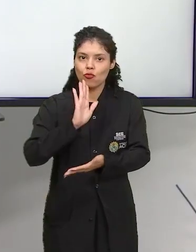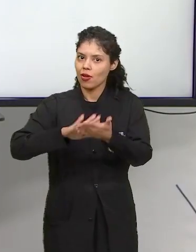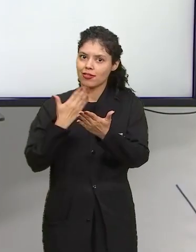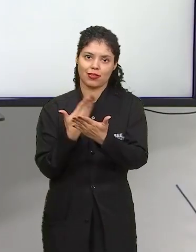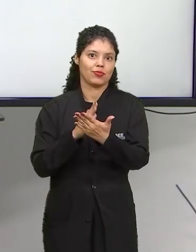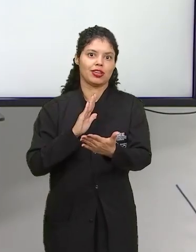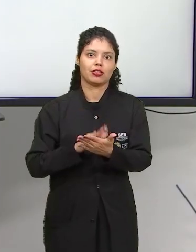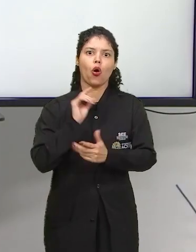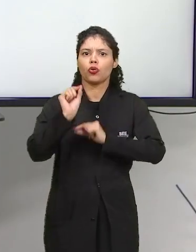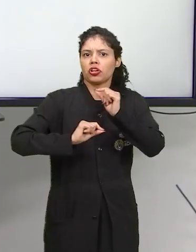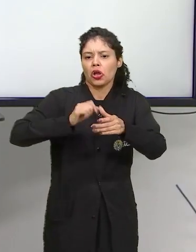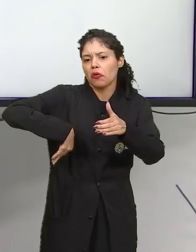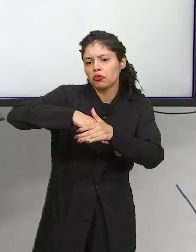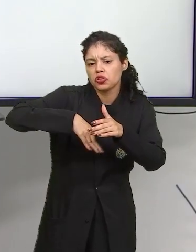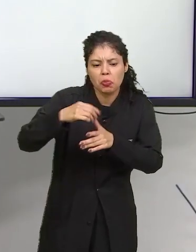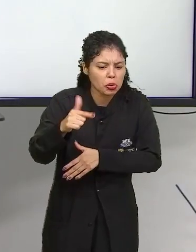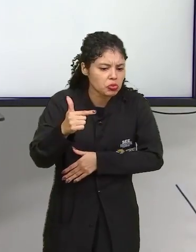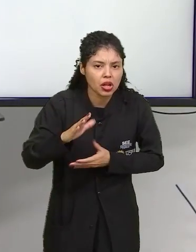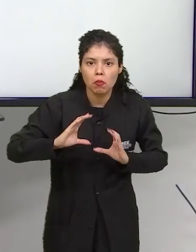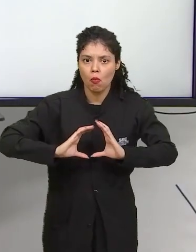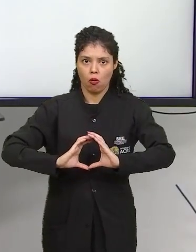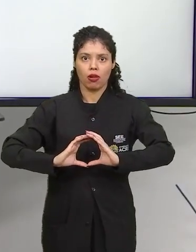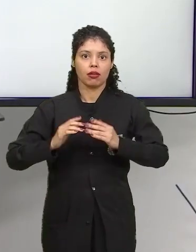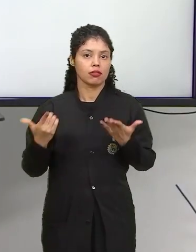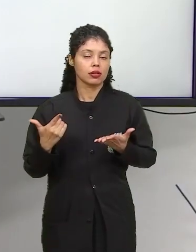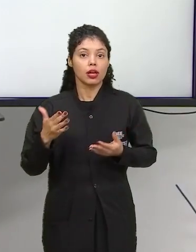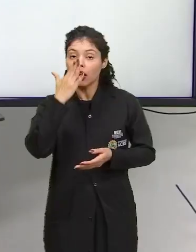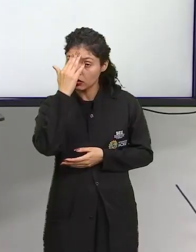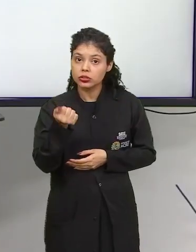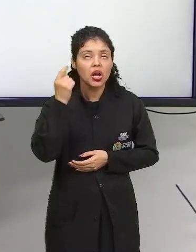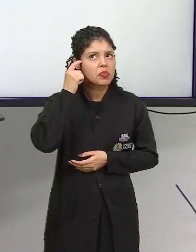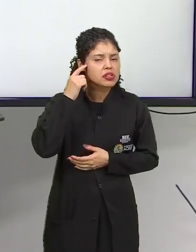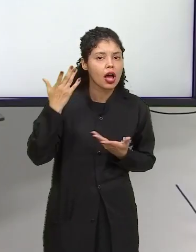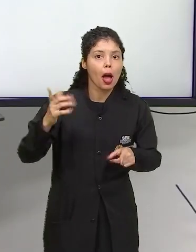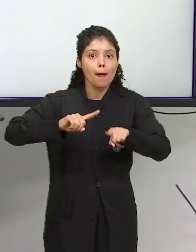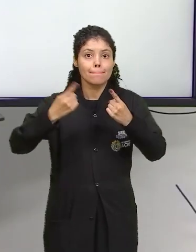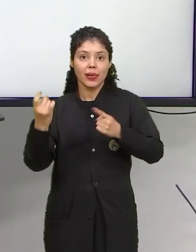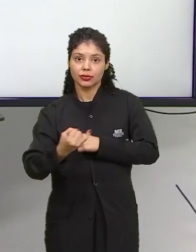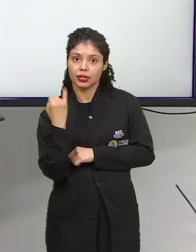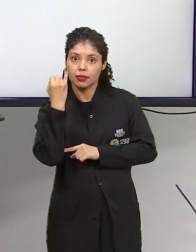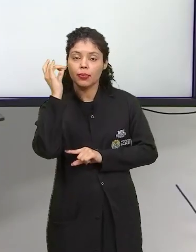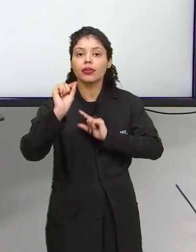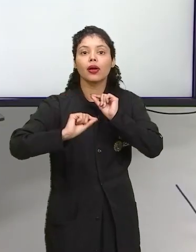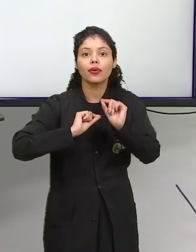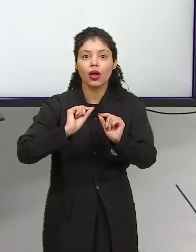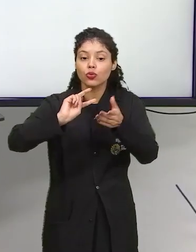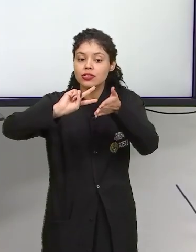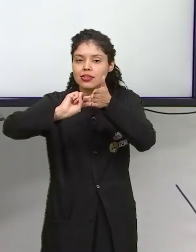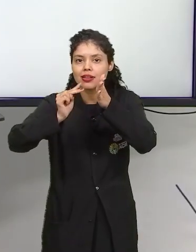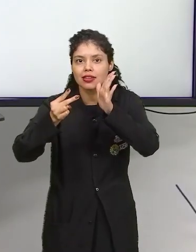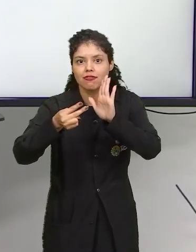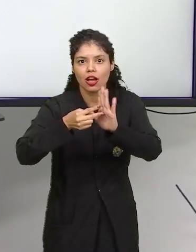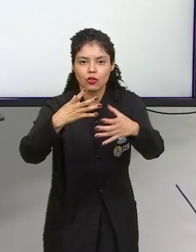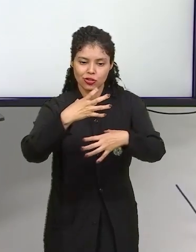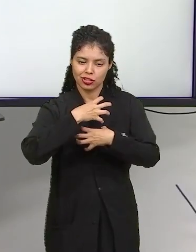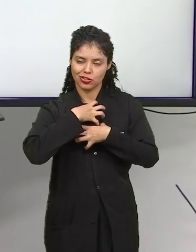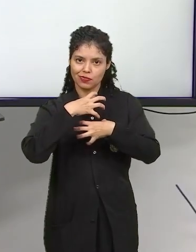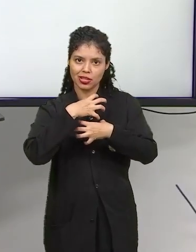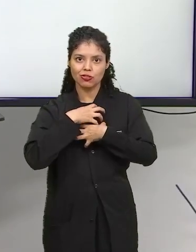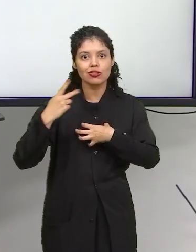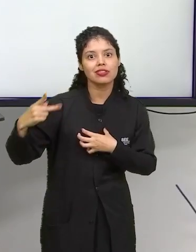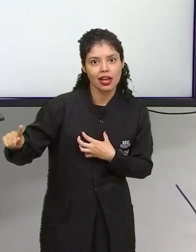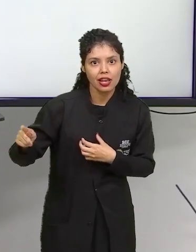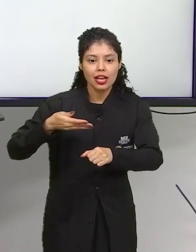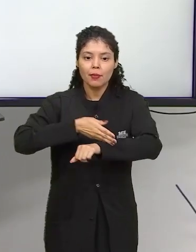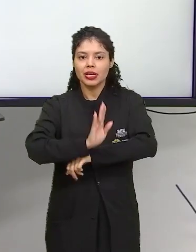interpretar o que é um futebol sem bola. Isso eu sei, eu consigo imaginar. O que importa é o que ela sente, que é passado